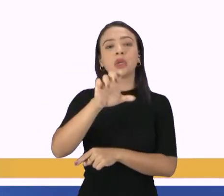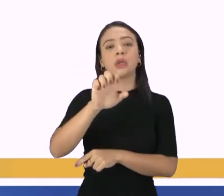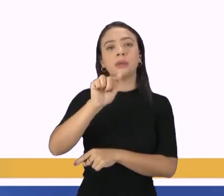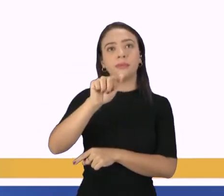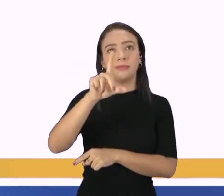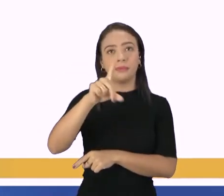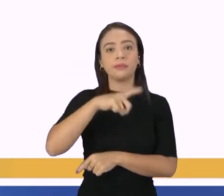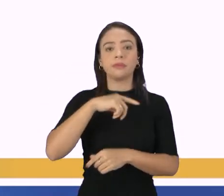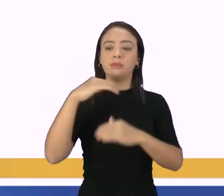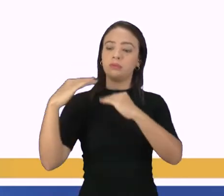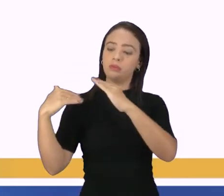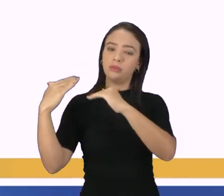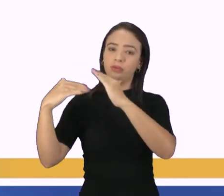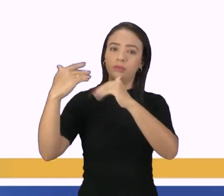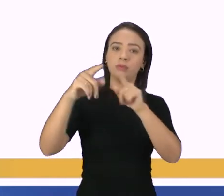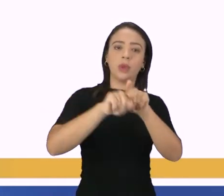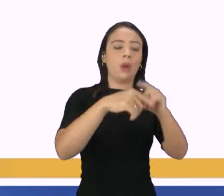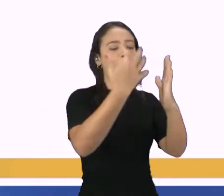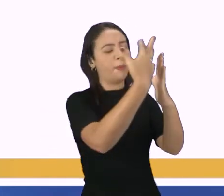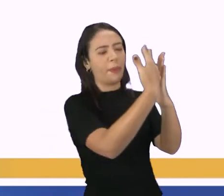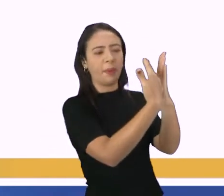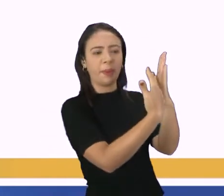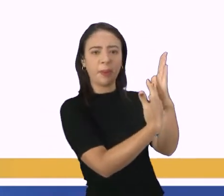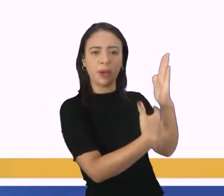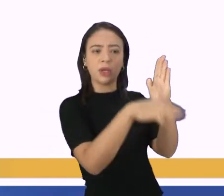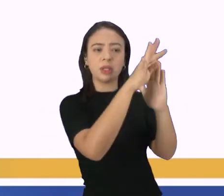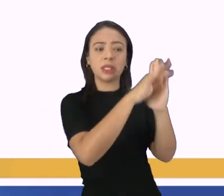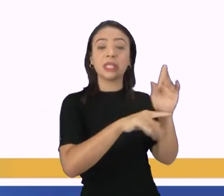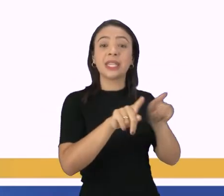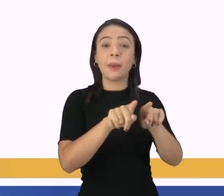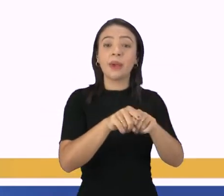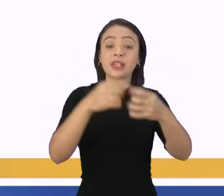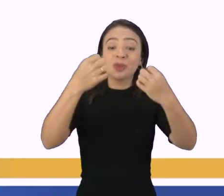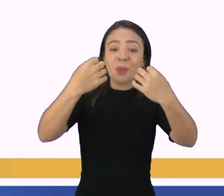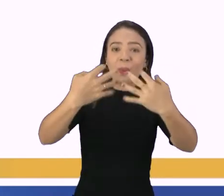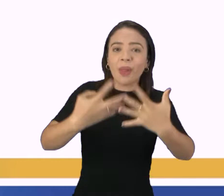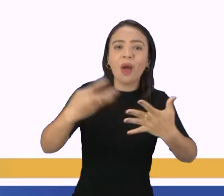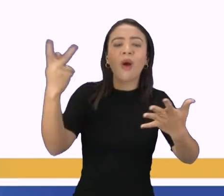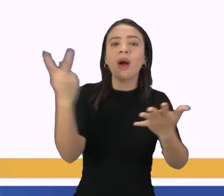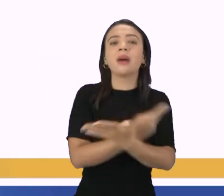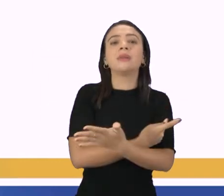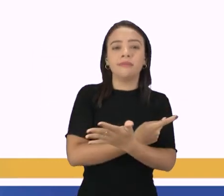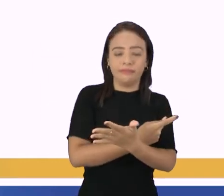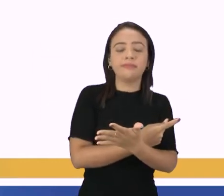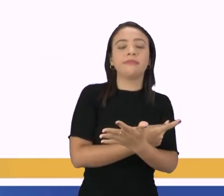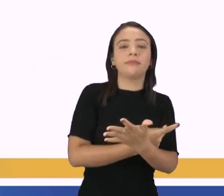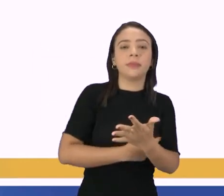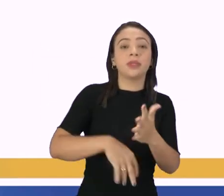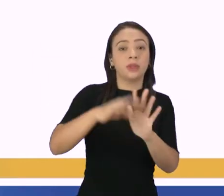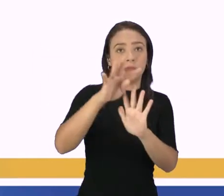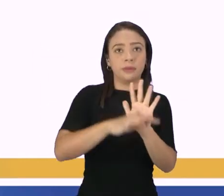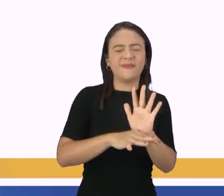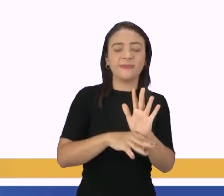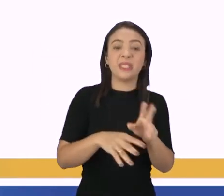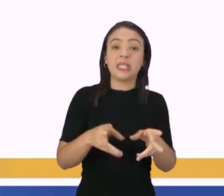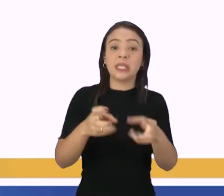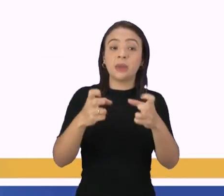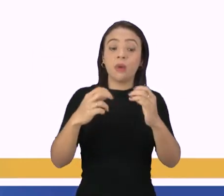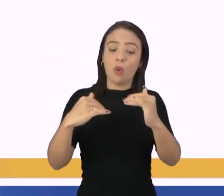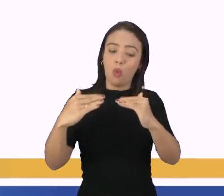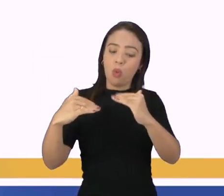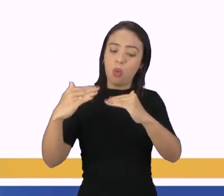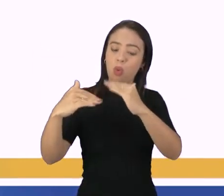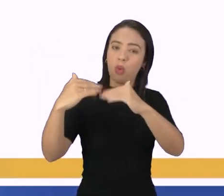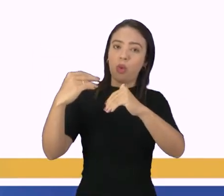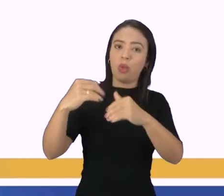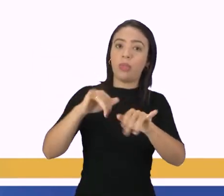temos o desenvolvimento e a apresentação dos fatos no decorrer da leitura. Observe que é no desenvolvimento da notícia